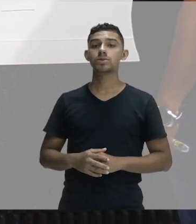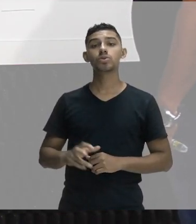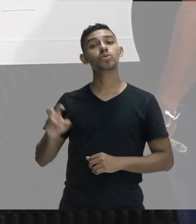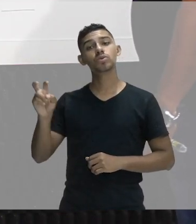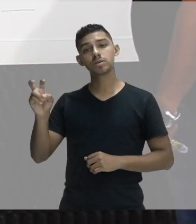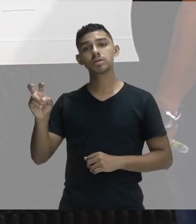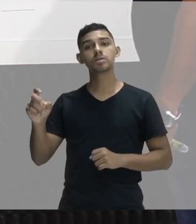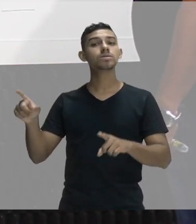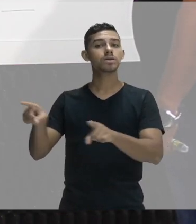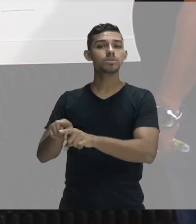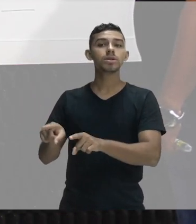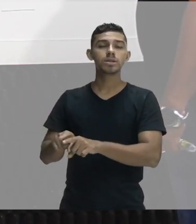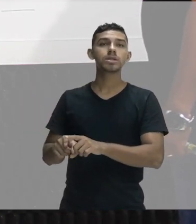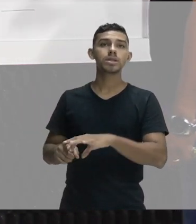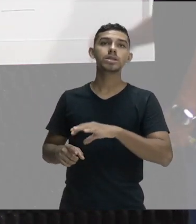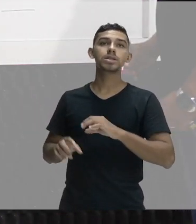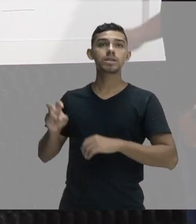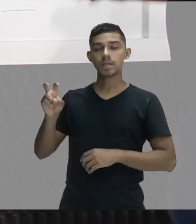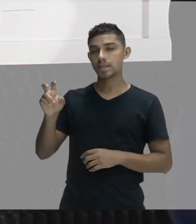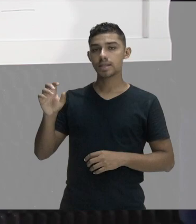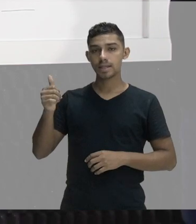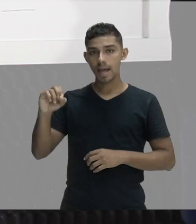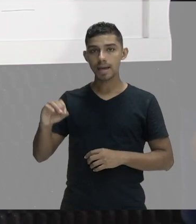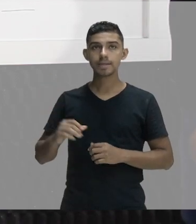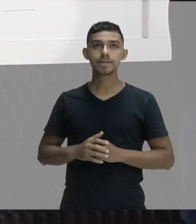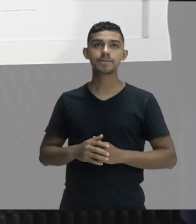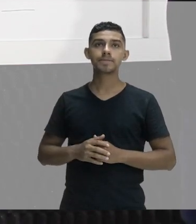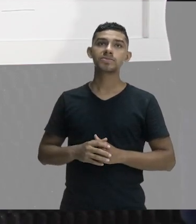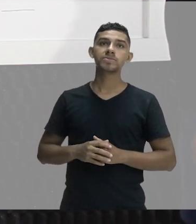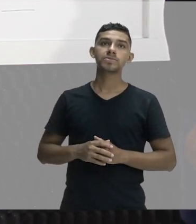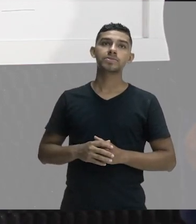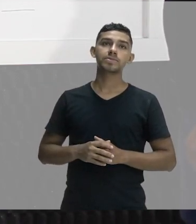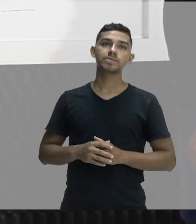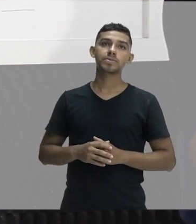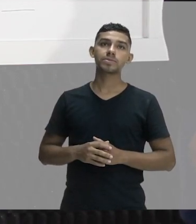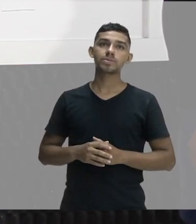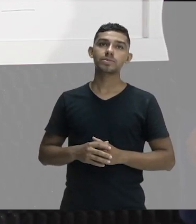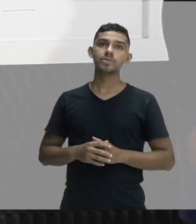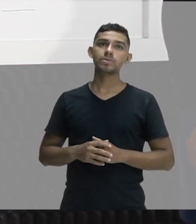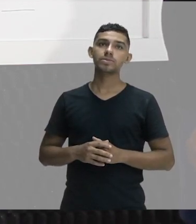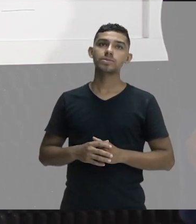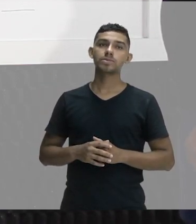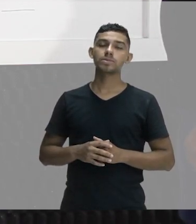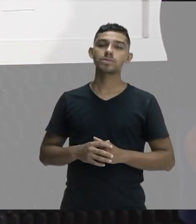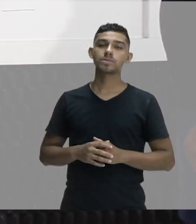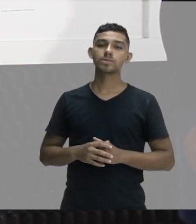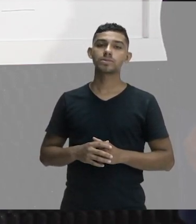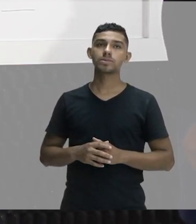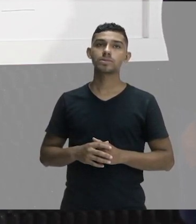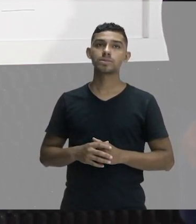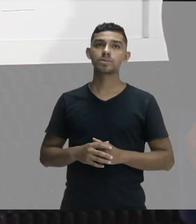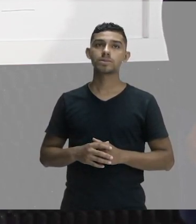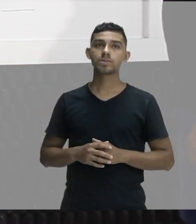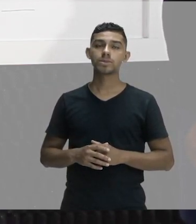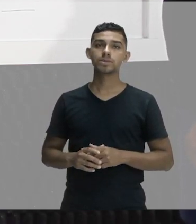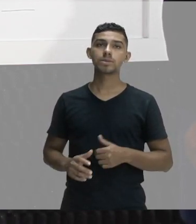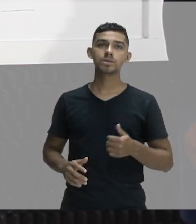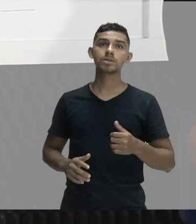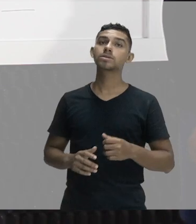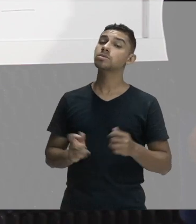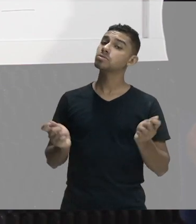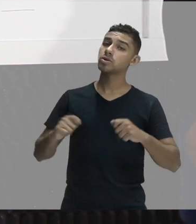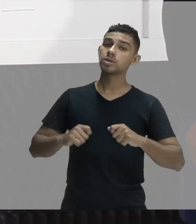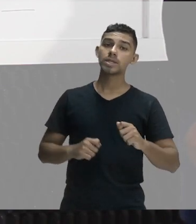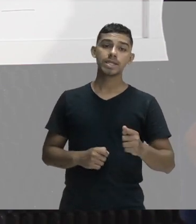E o outro dígito também tem 10. Se você quiser transformar isso aqui em potência, isso aqui é 10 elevado à quinta, né? Na verdade, isso